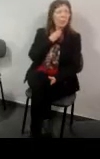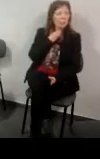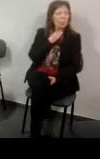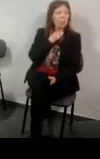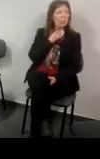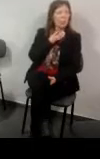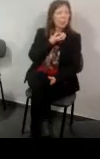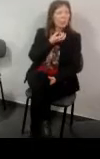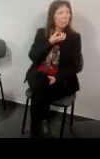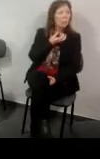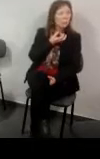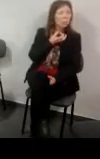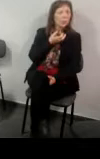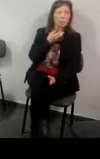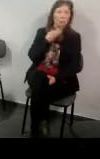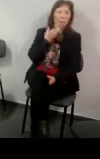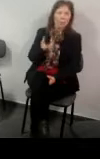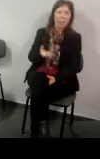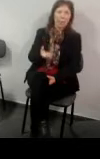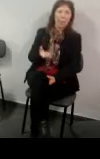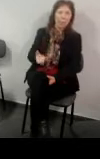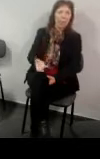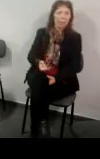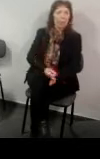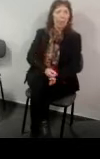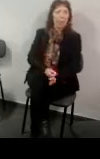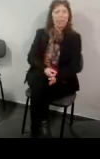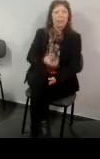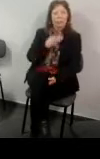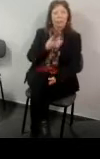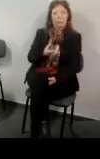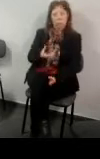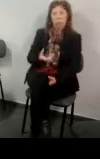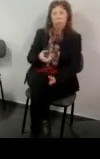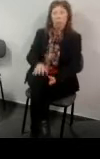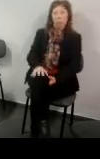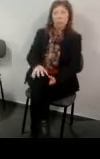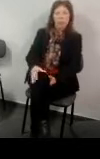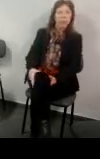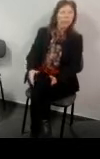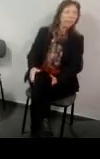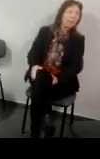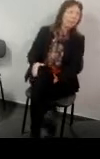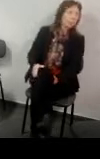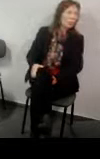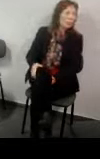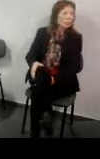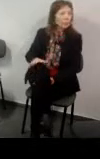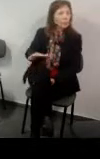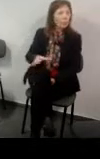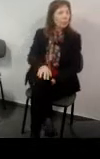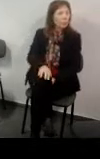uma capacidade de usinar pelo laringe, então você vai poder fazer um sopro muito mais potente, às vezes, do